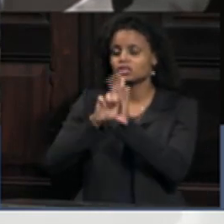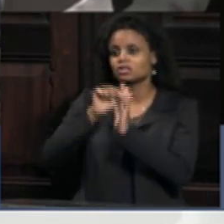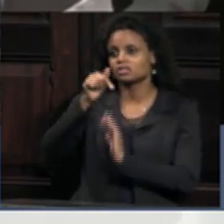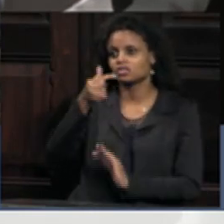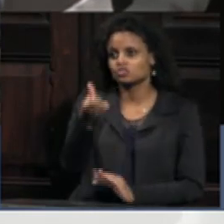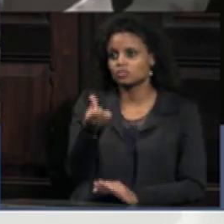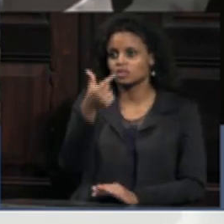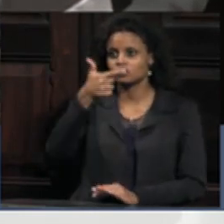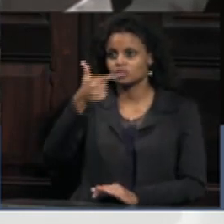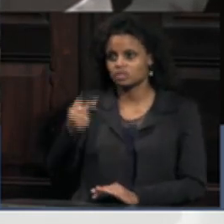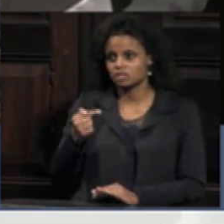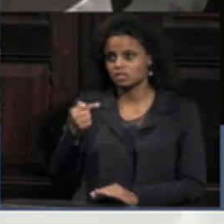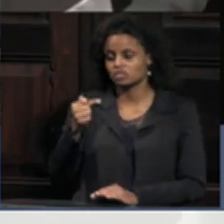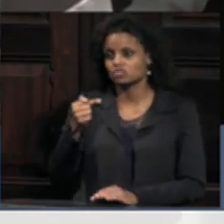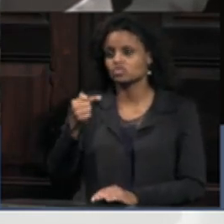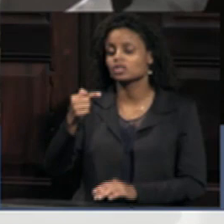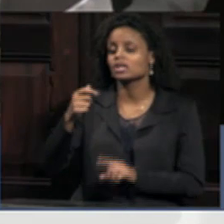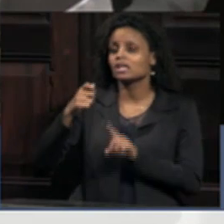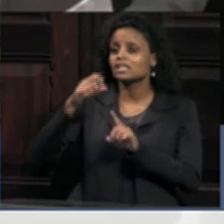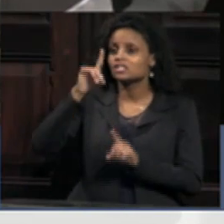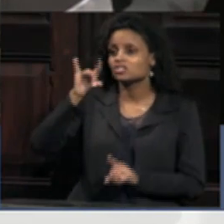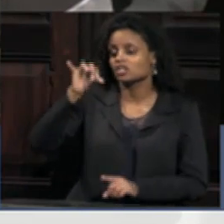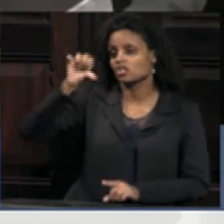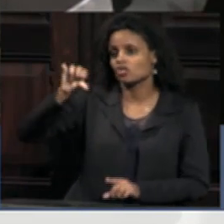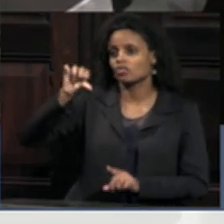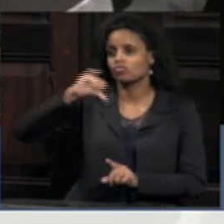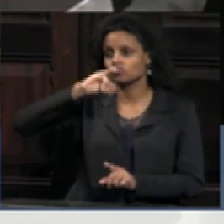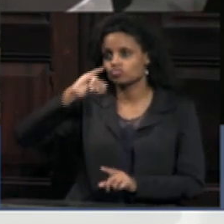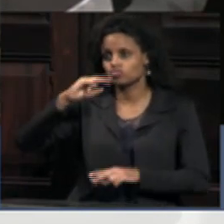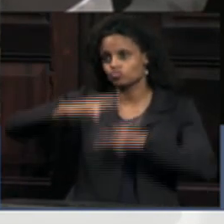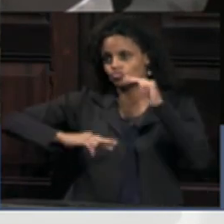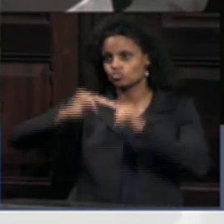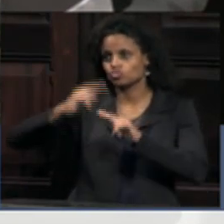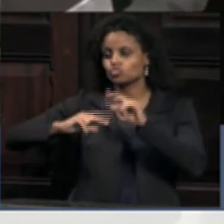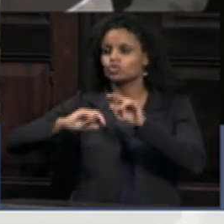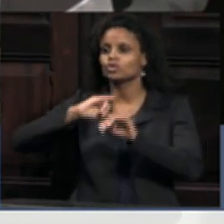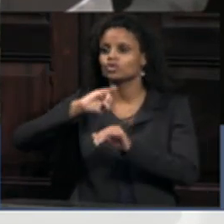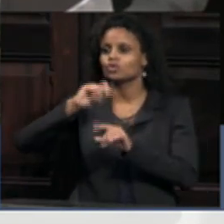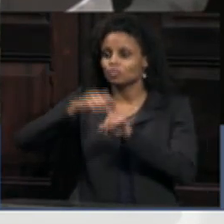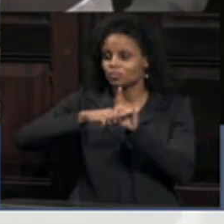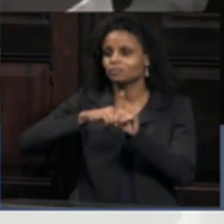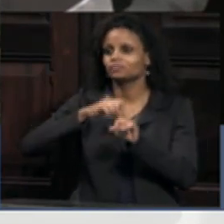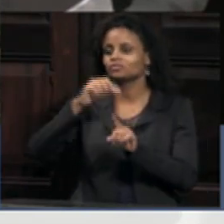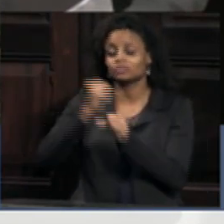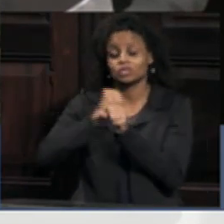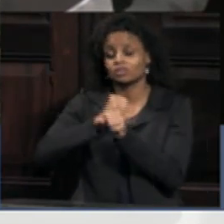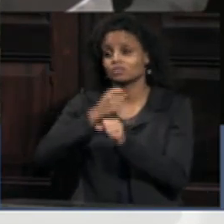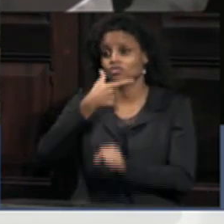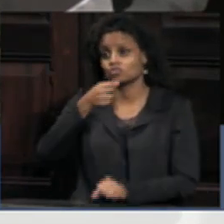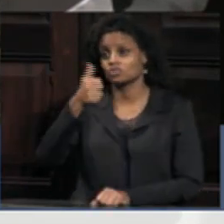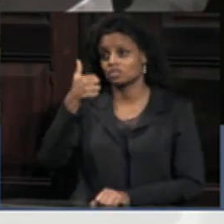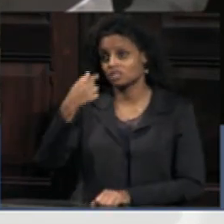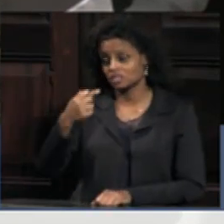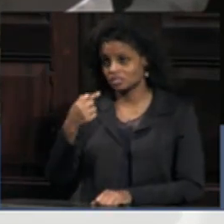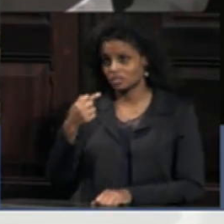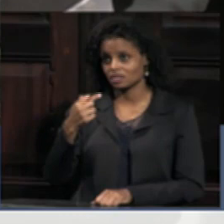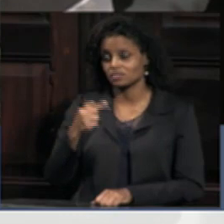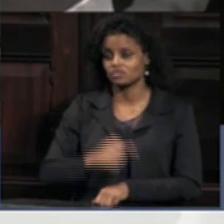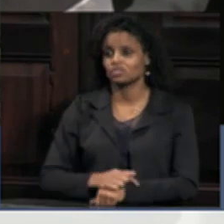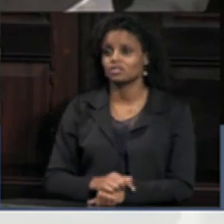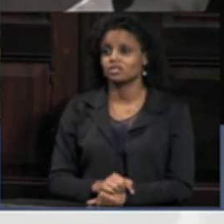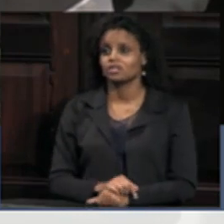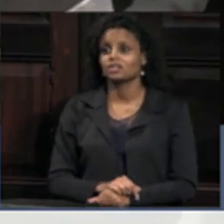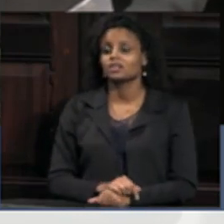7627, de 9 de junho de 2017, que reconhece o estado de calamidade pública no âmbito da administração